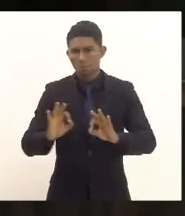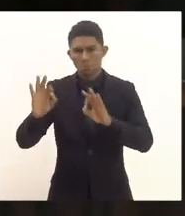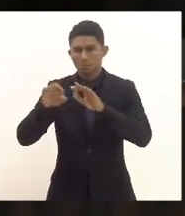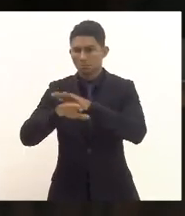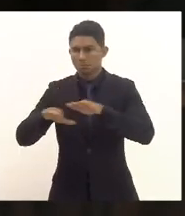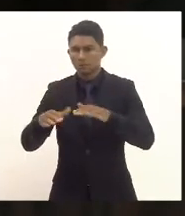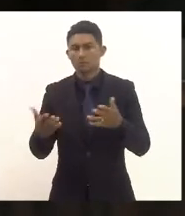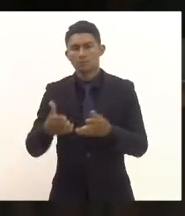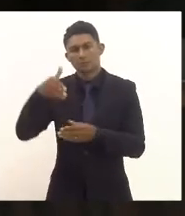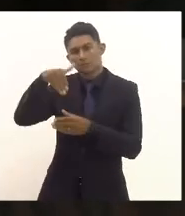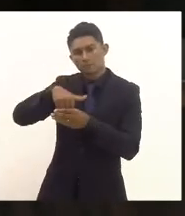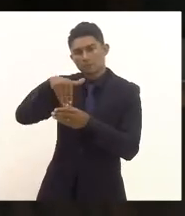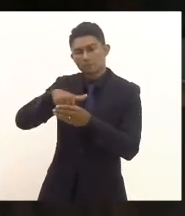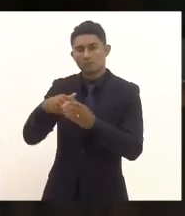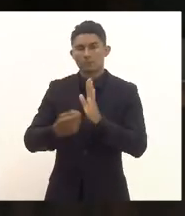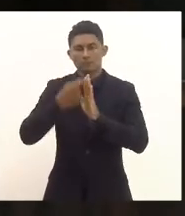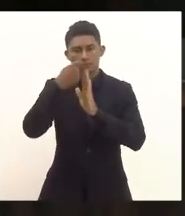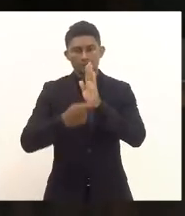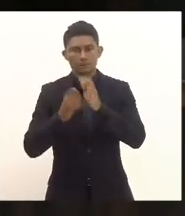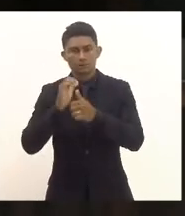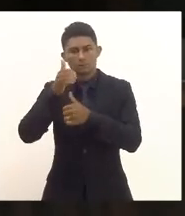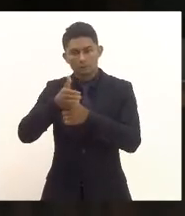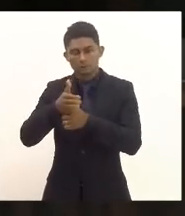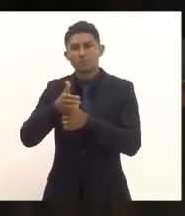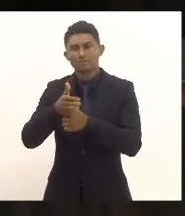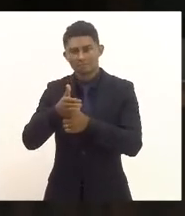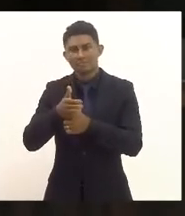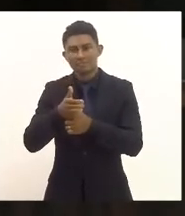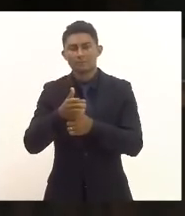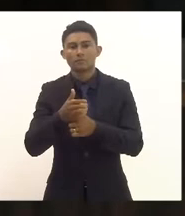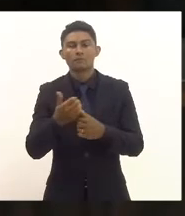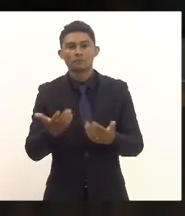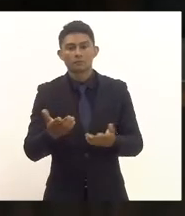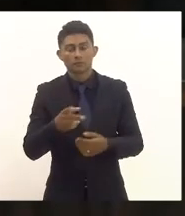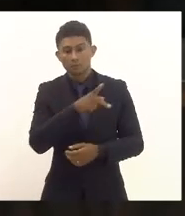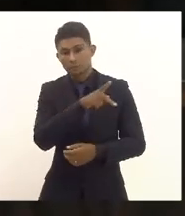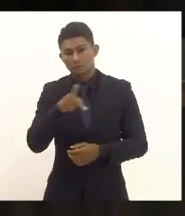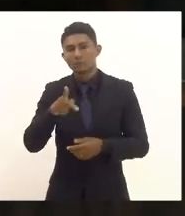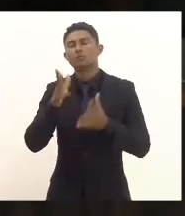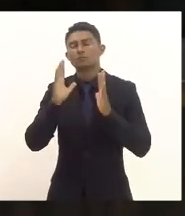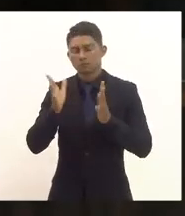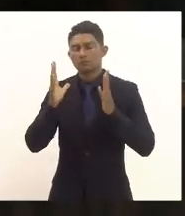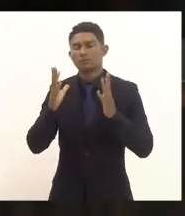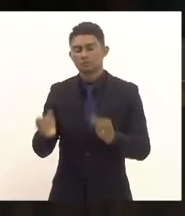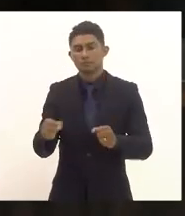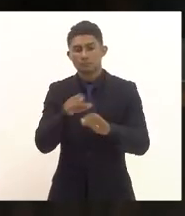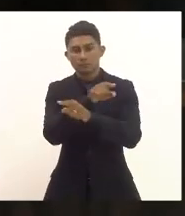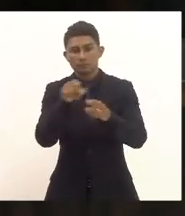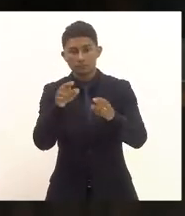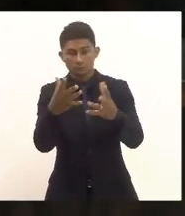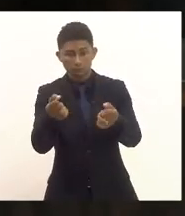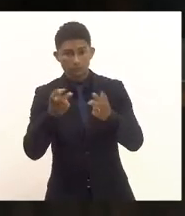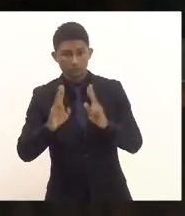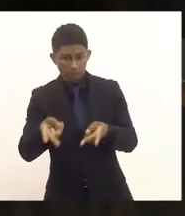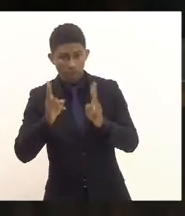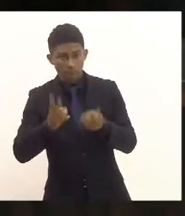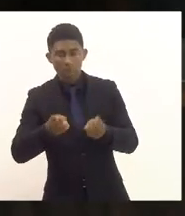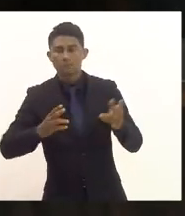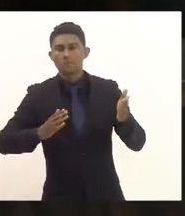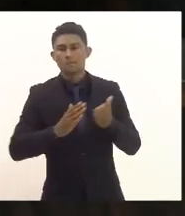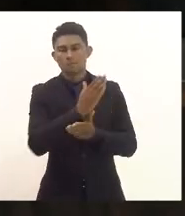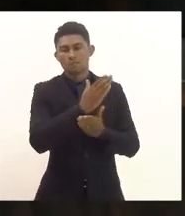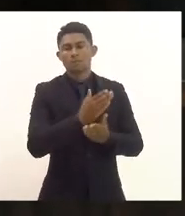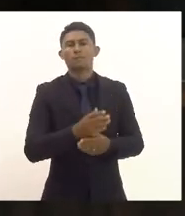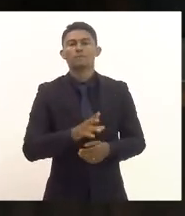encerrada a discussão e votação substantivo ou forma final de redação que é presidência já definiu seus que aprovam permaneçam Como estão